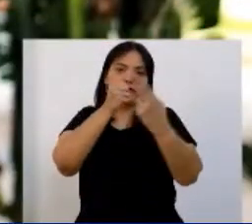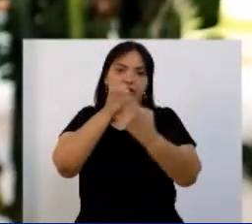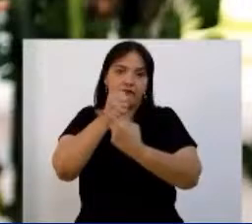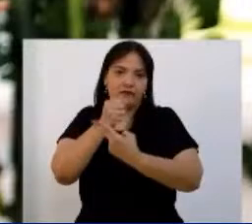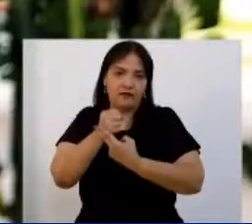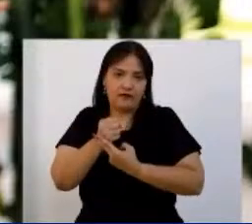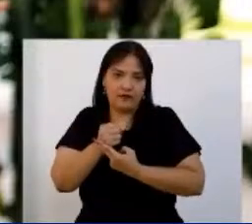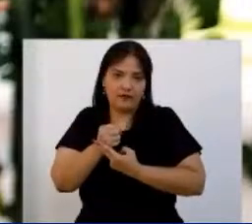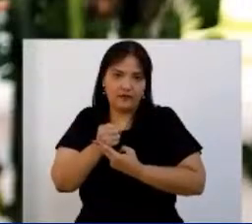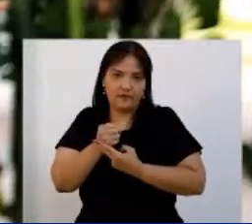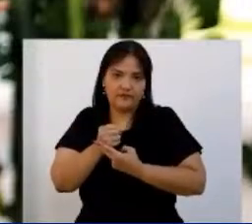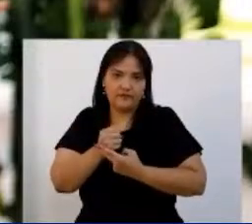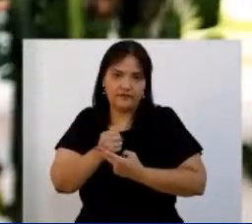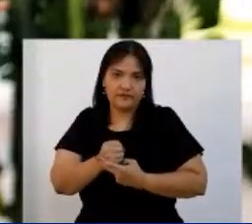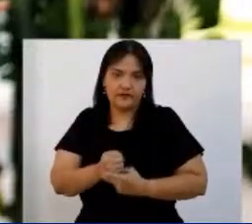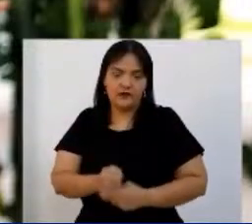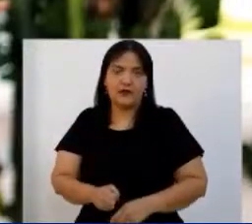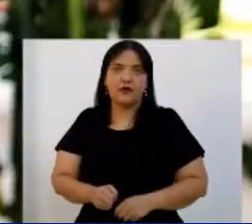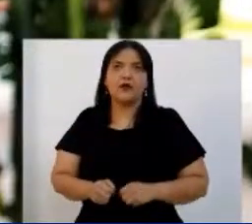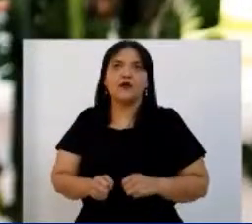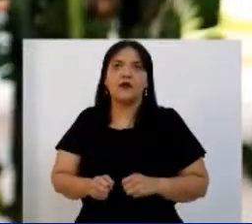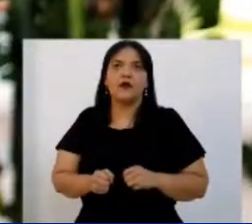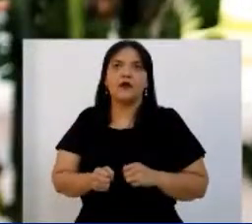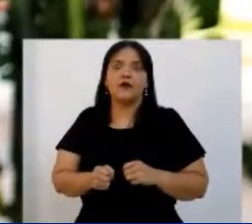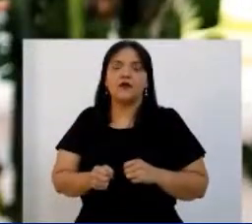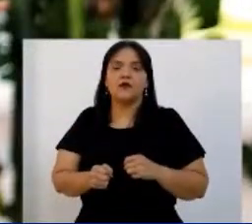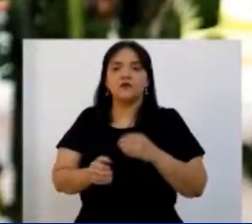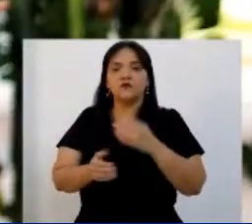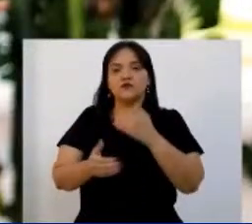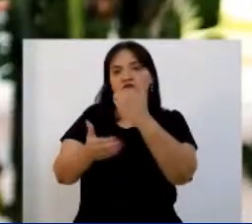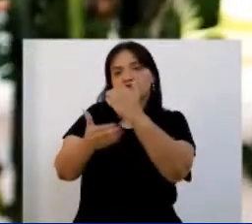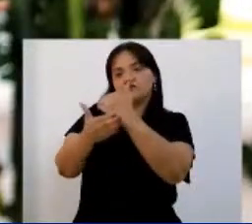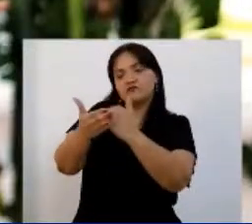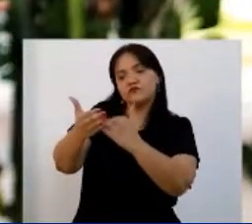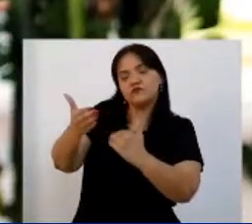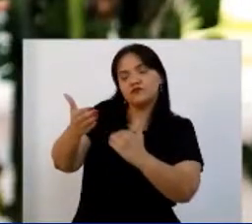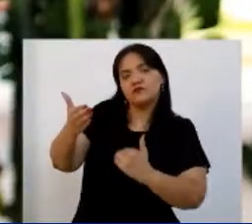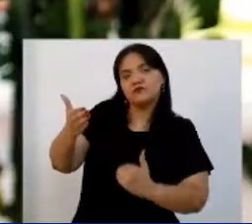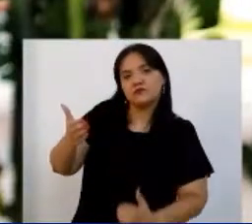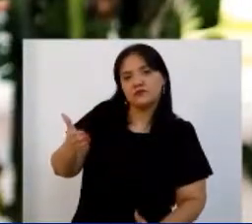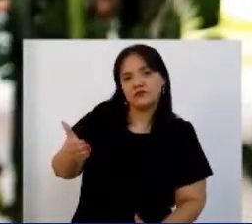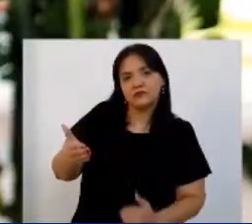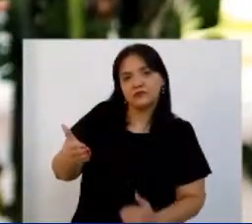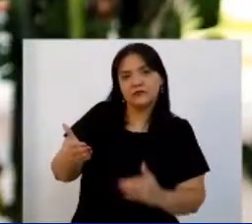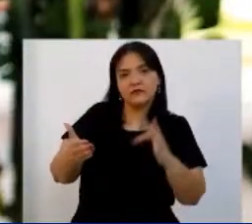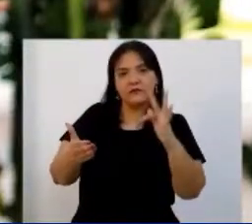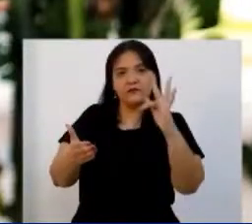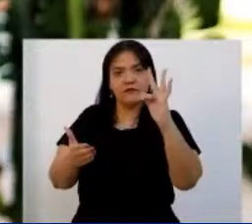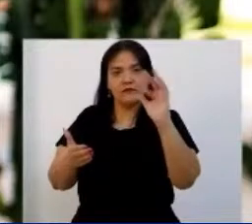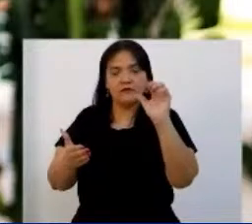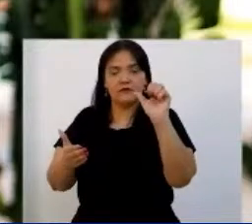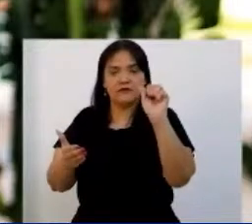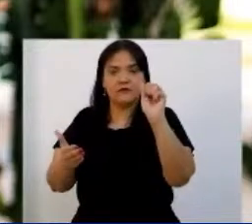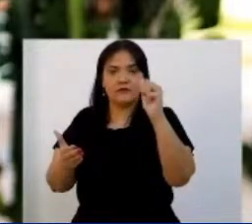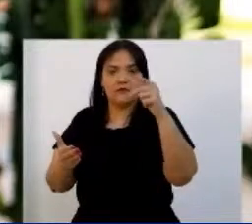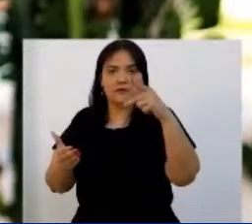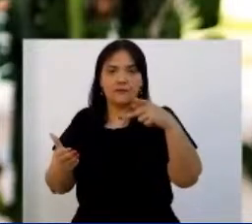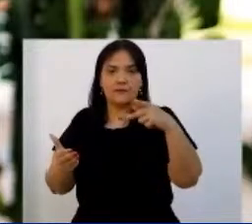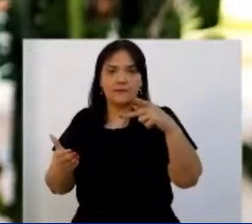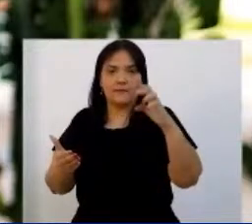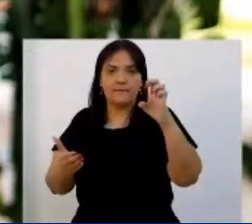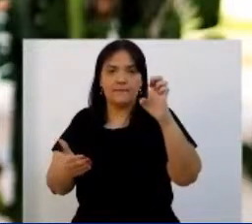um programa que a FAPEMIG nos doou 10 bolsas.